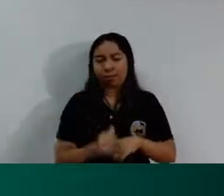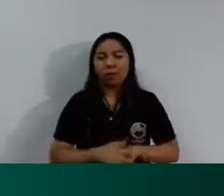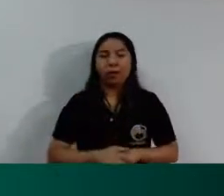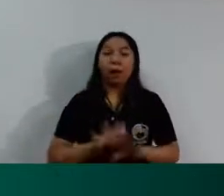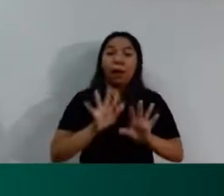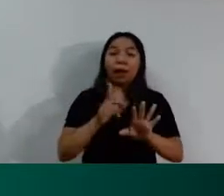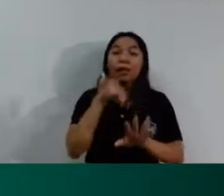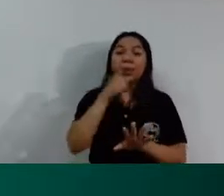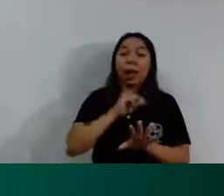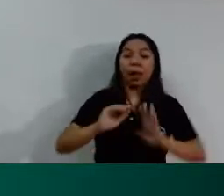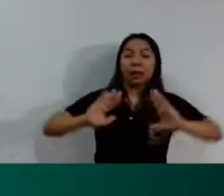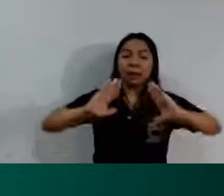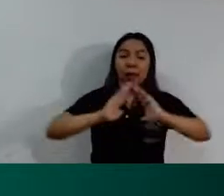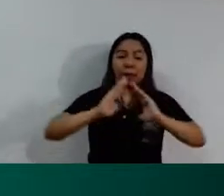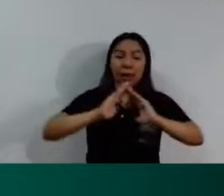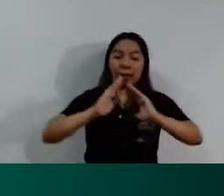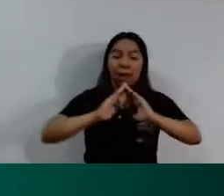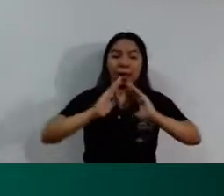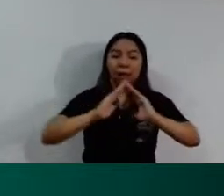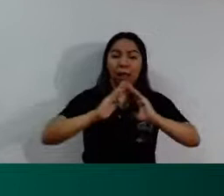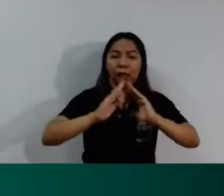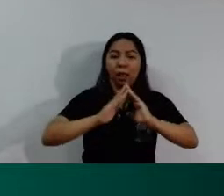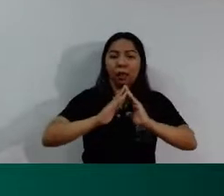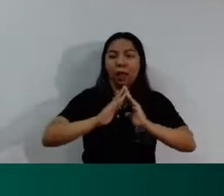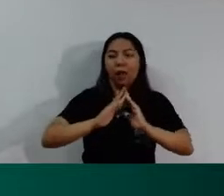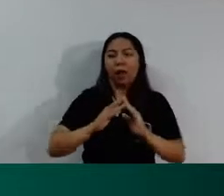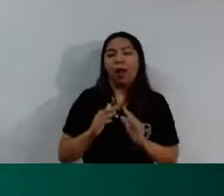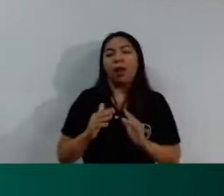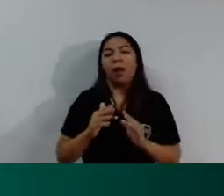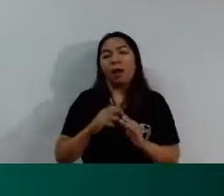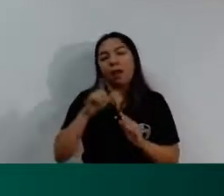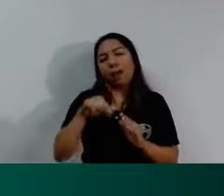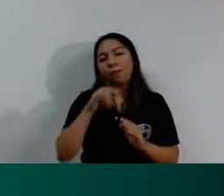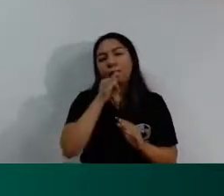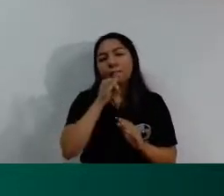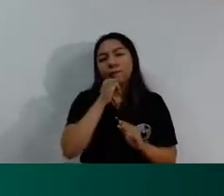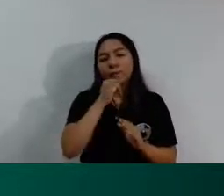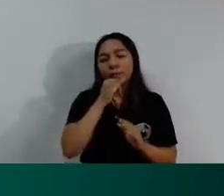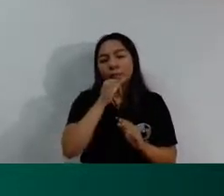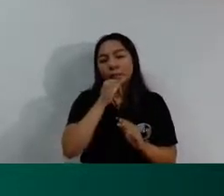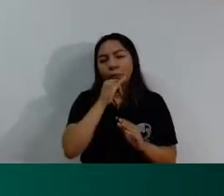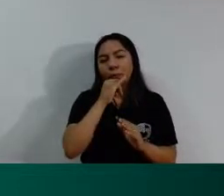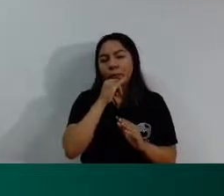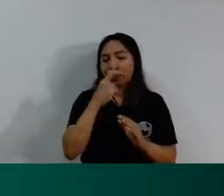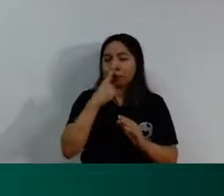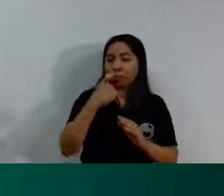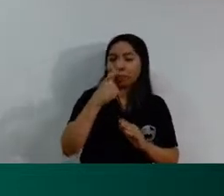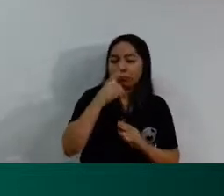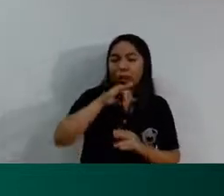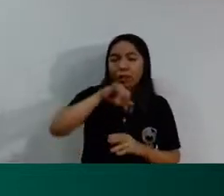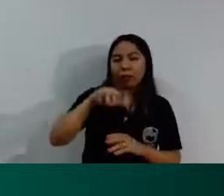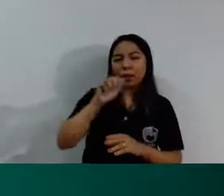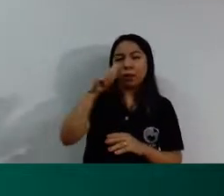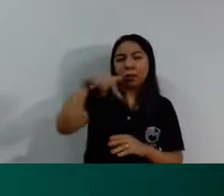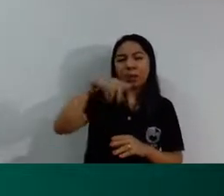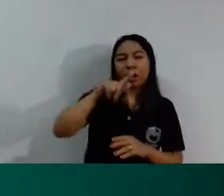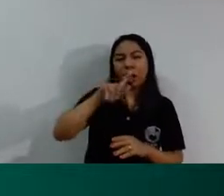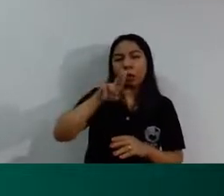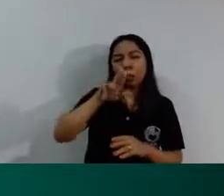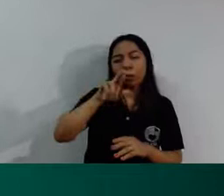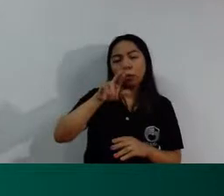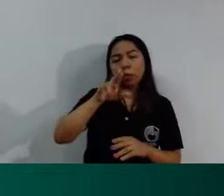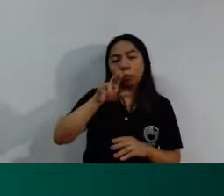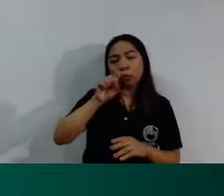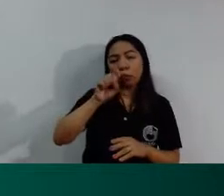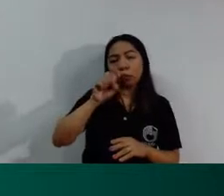e quem mora no Bom Jardim quem mora no grande Jangurussu quem mora no Vicente pizon tá ali entre os piores IDH